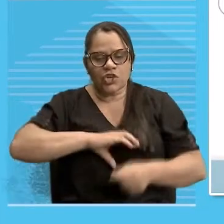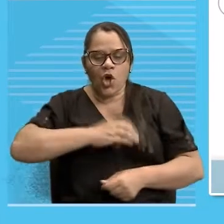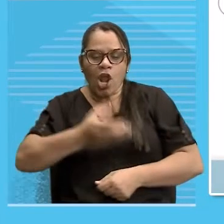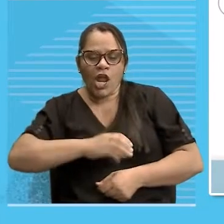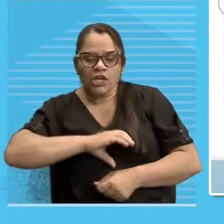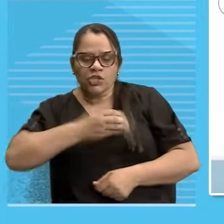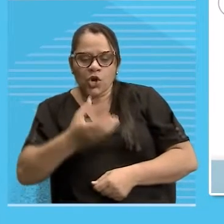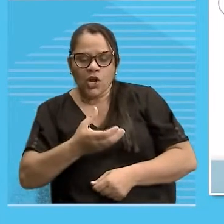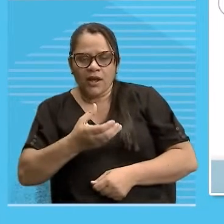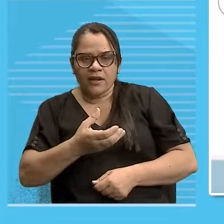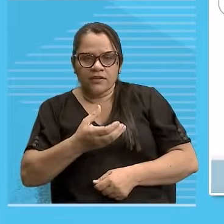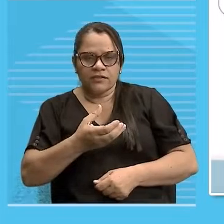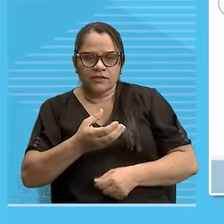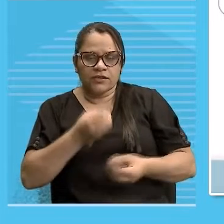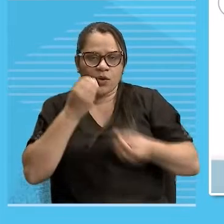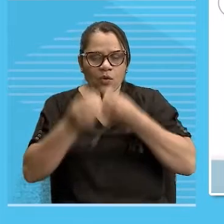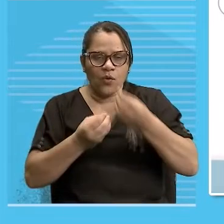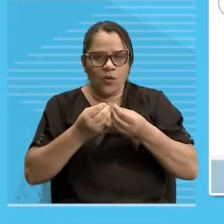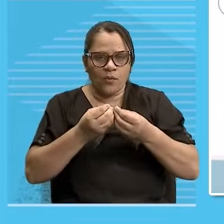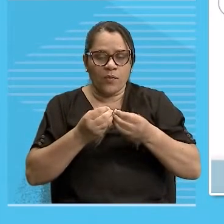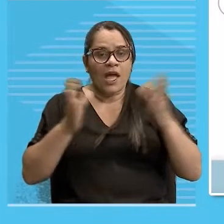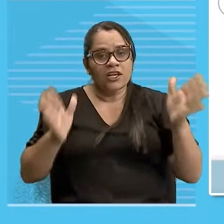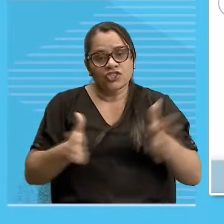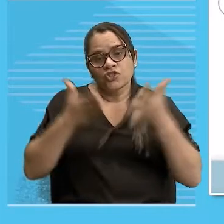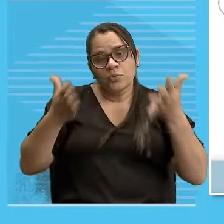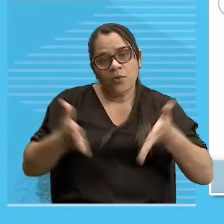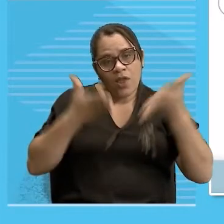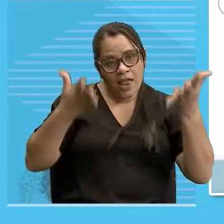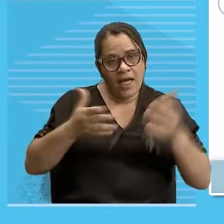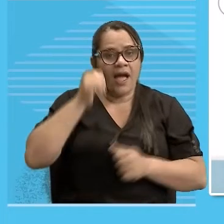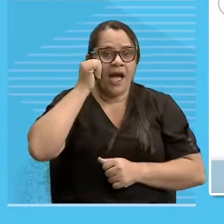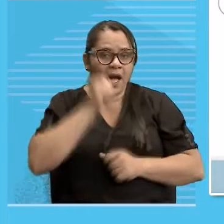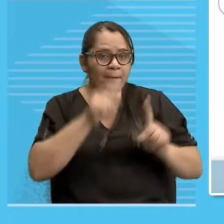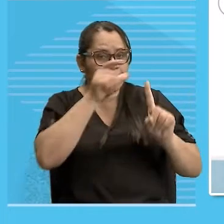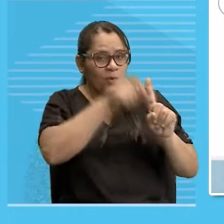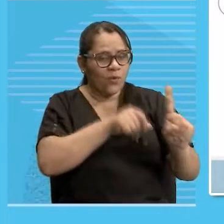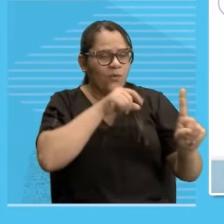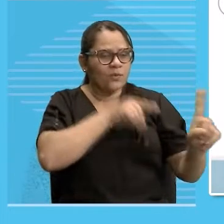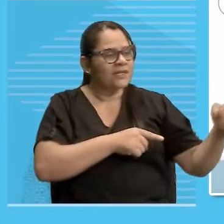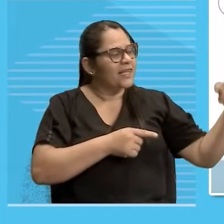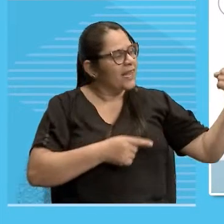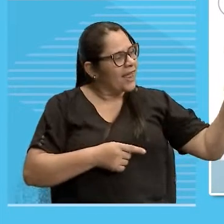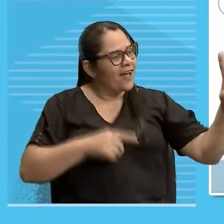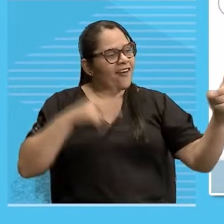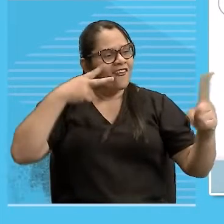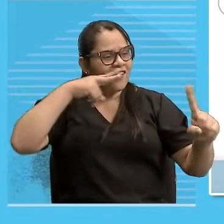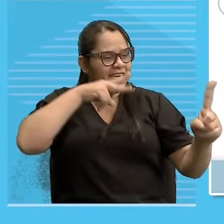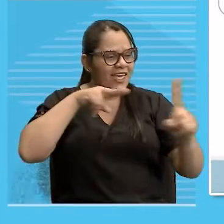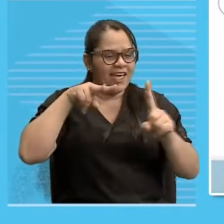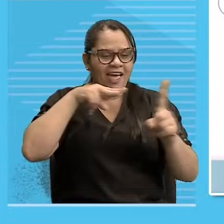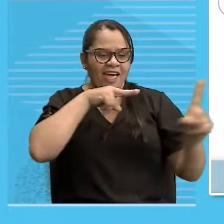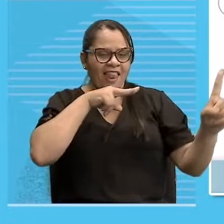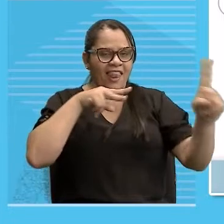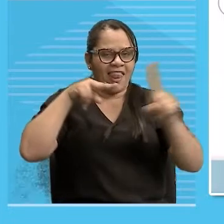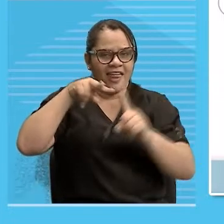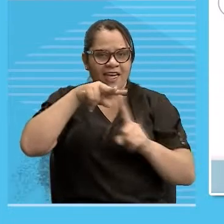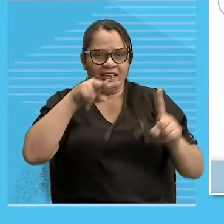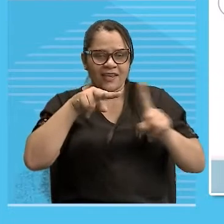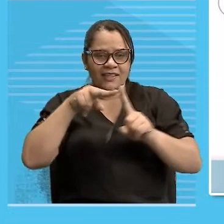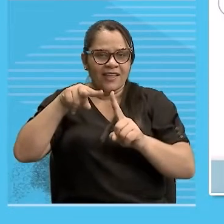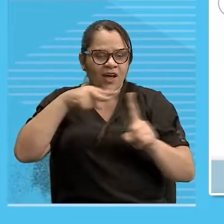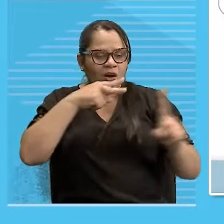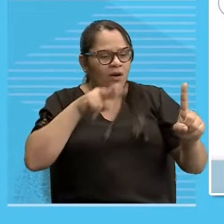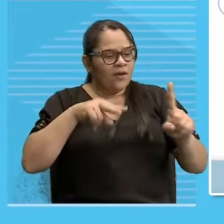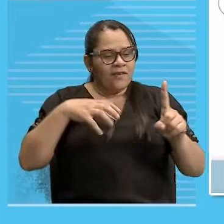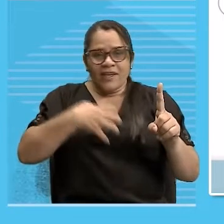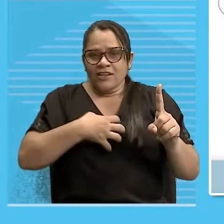com essa moça, a quem ele chama de ela. Ah, lá vem ela. Ah, olha aí a emoção dele. Ai,